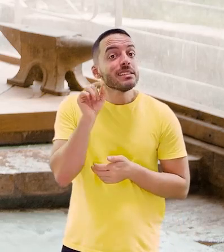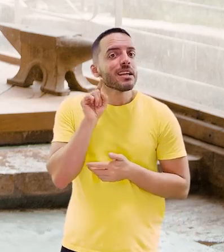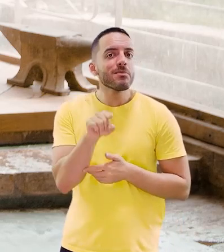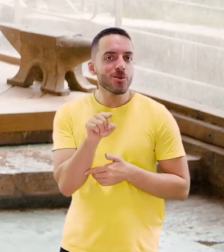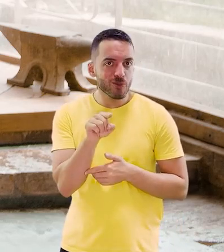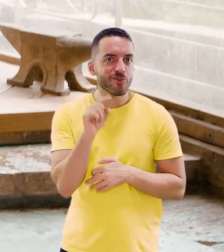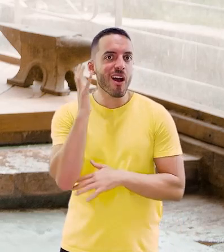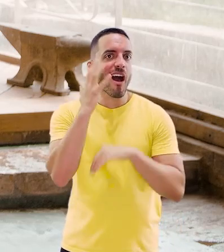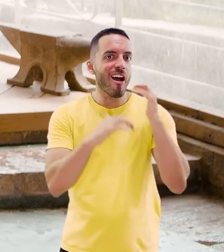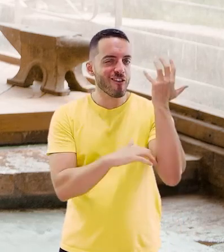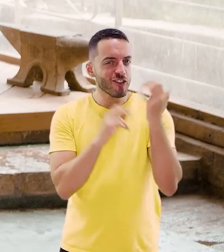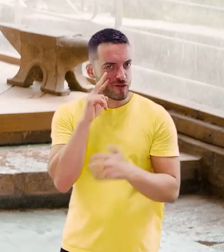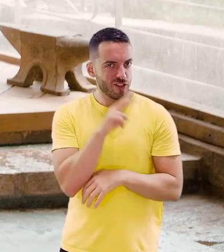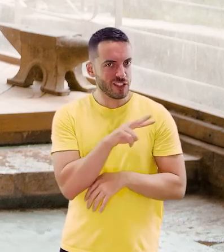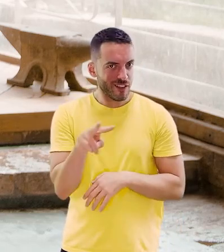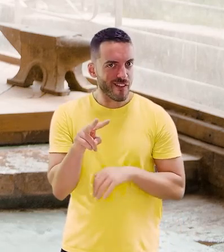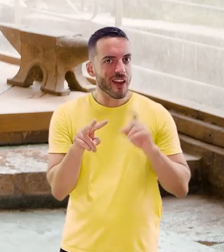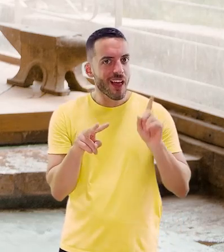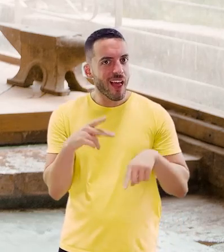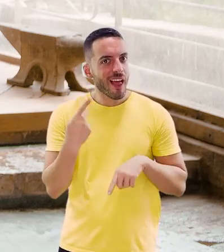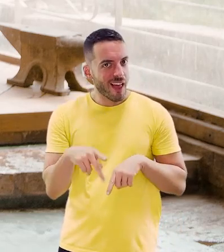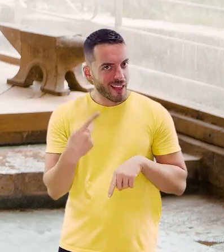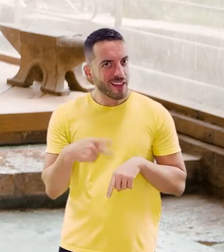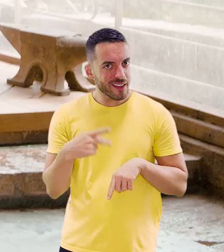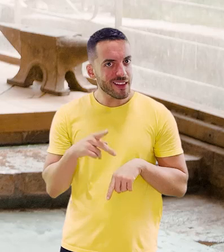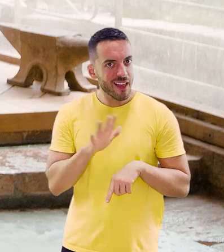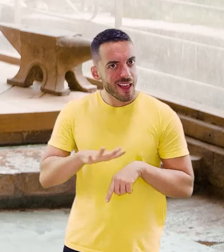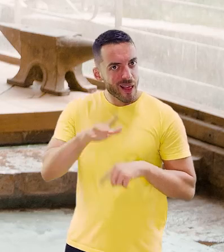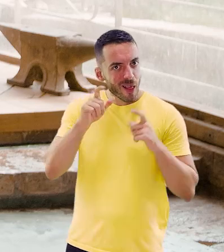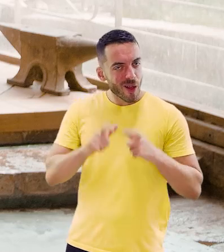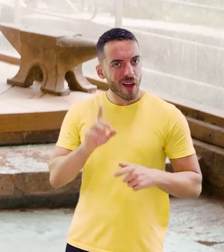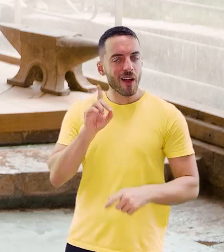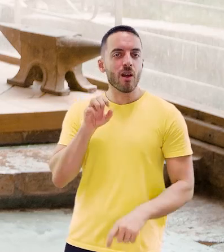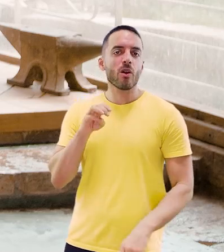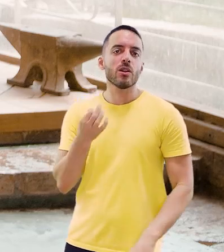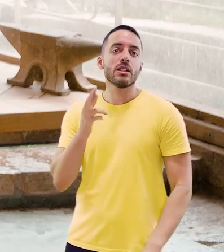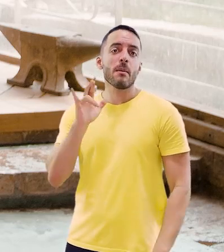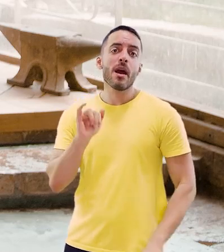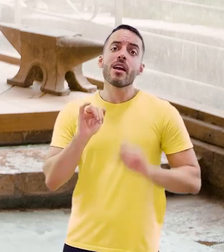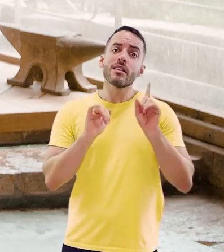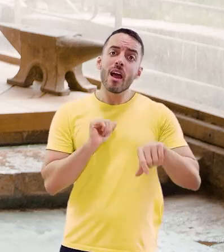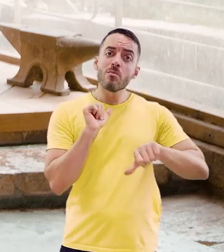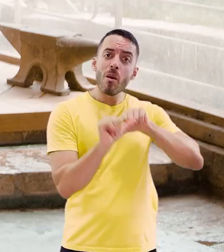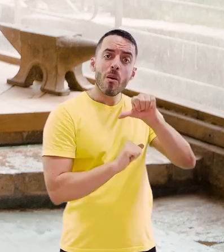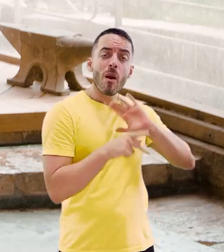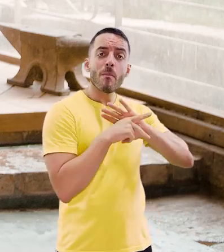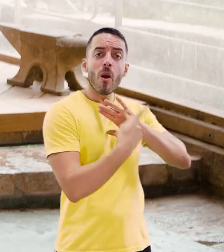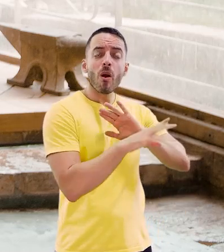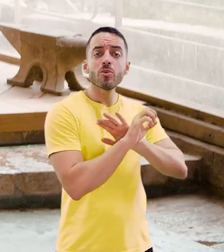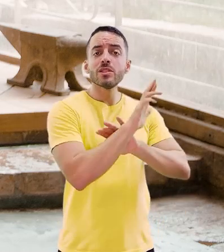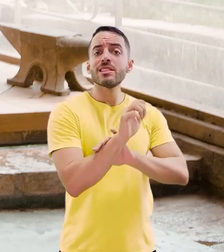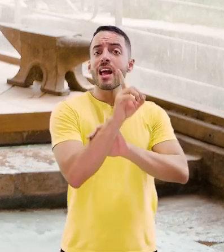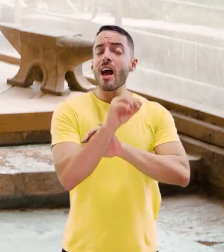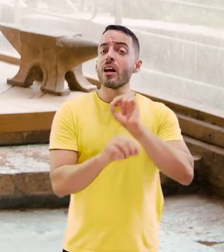a maioria das árvores que você vê aqui na Demetria ou é regeneração de cerrado ou é plantio,